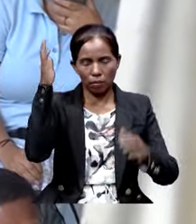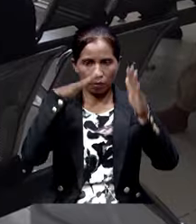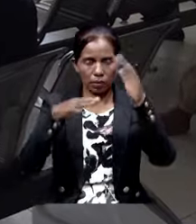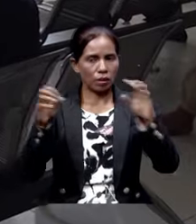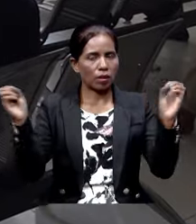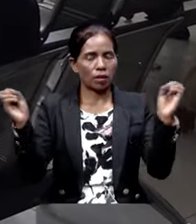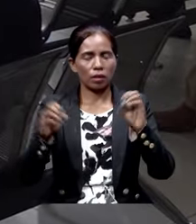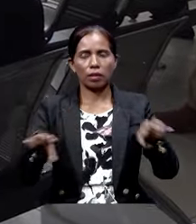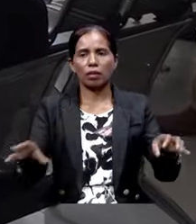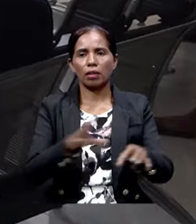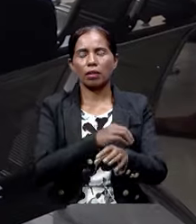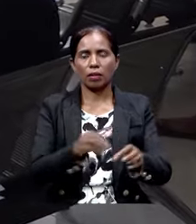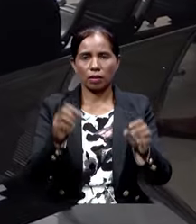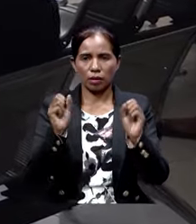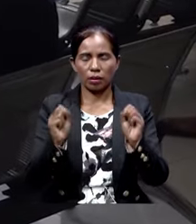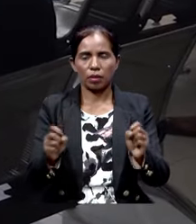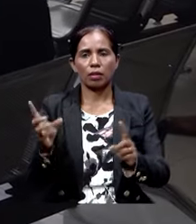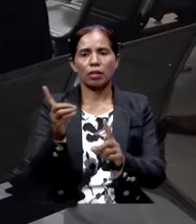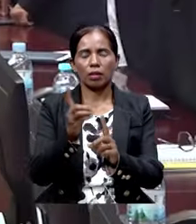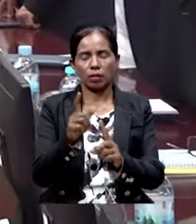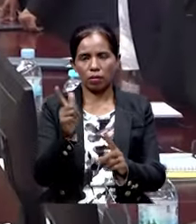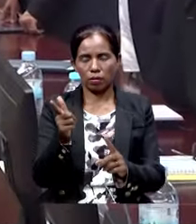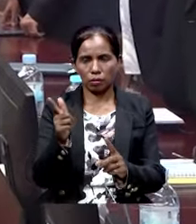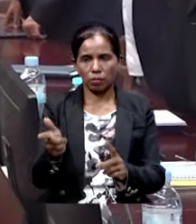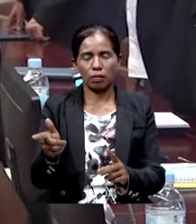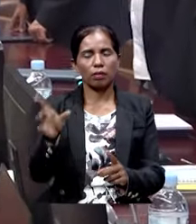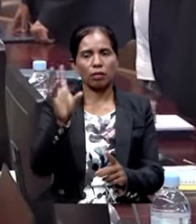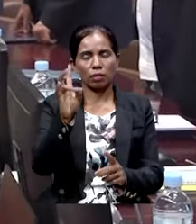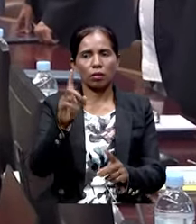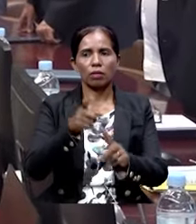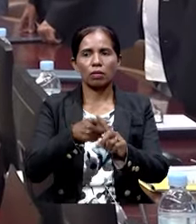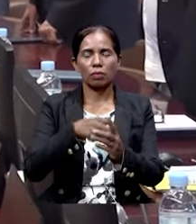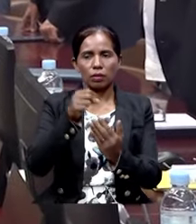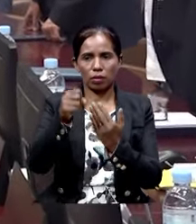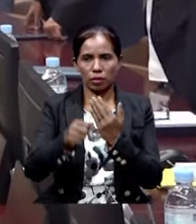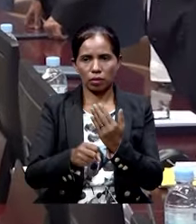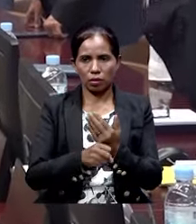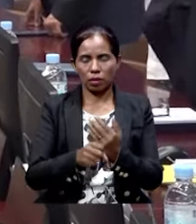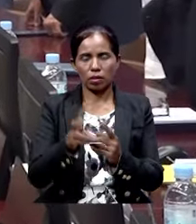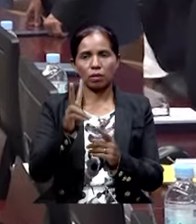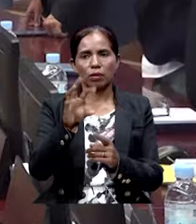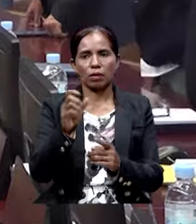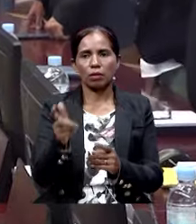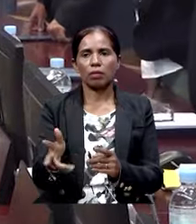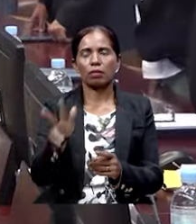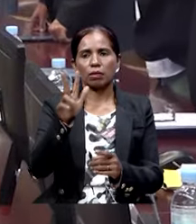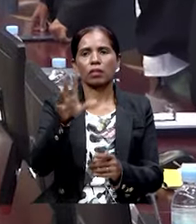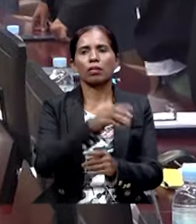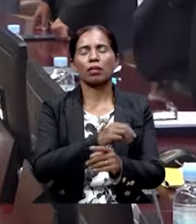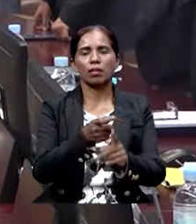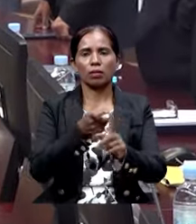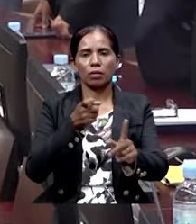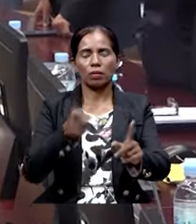ia solução no né e a loro rua nulo recenhito fulan setembro ri um rua Ronulo Racentolo.